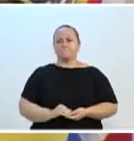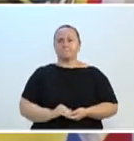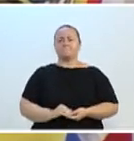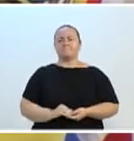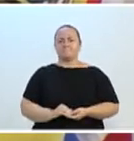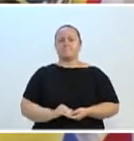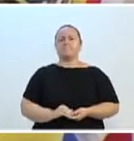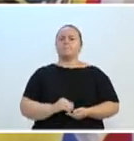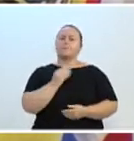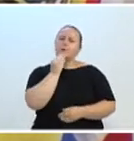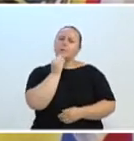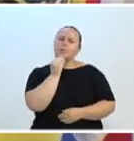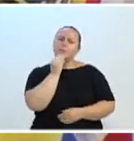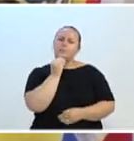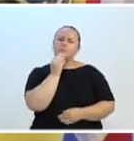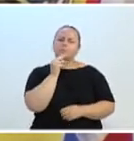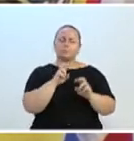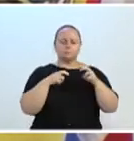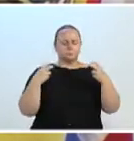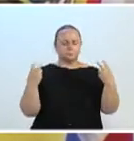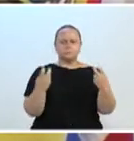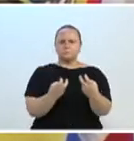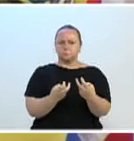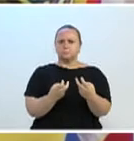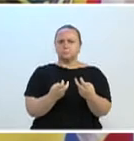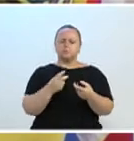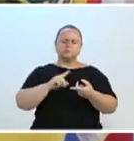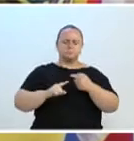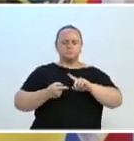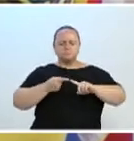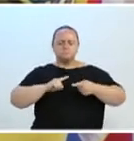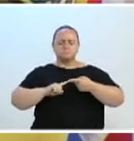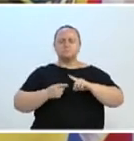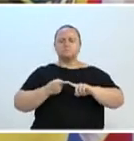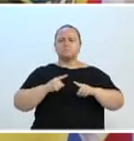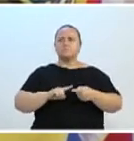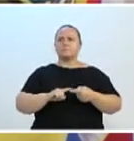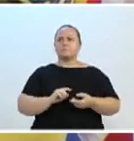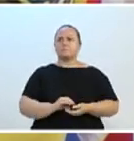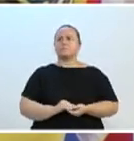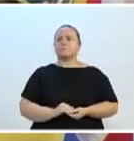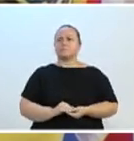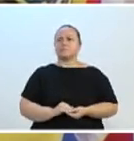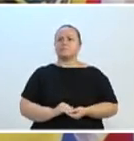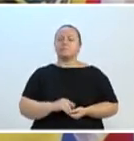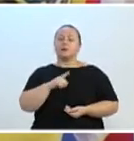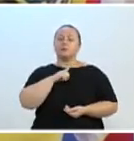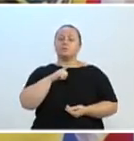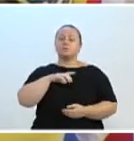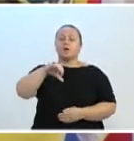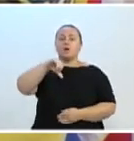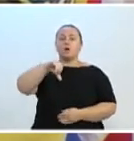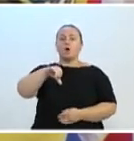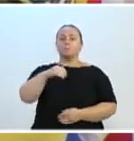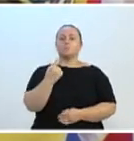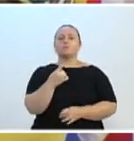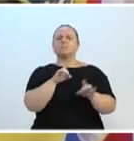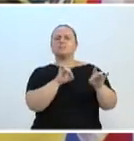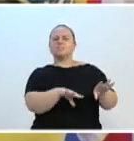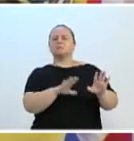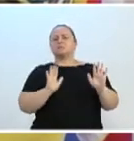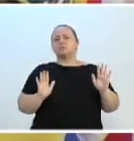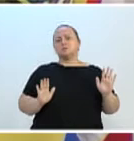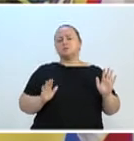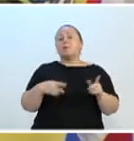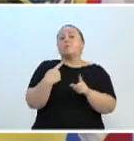sentou conosco. Nós estávamos num grupo de 9, mas por força maior alguém acabou desistindo, não se sabe o motivo, e também